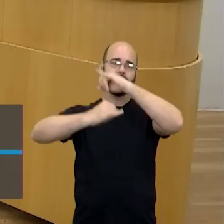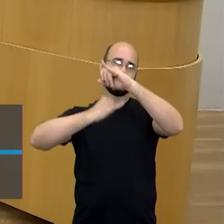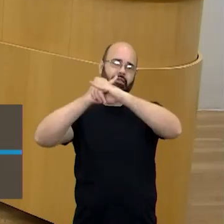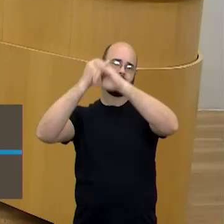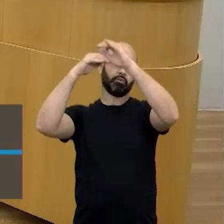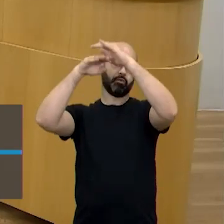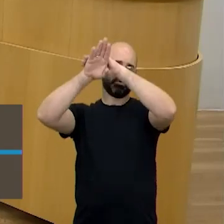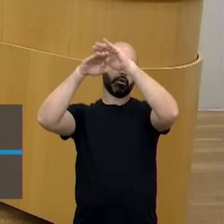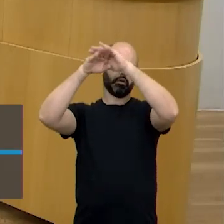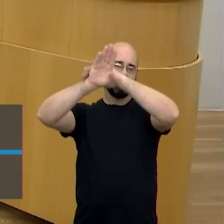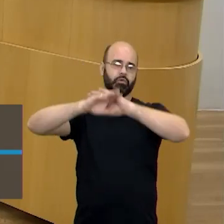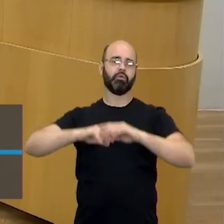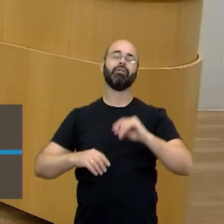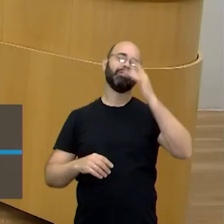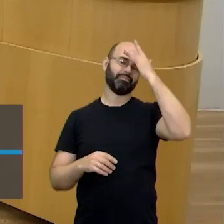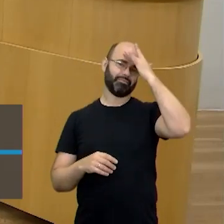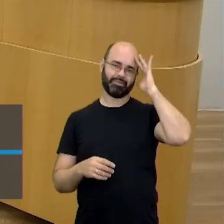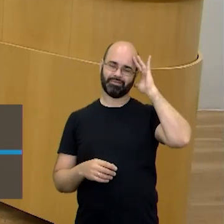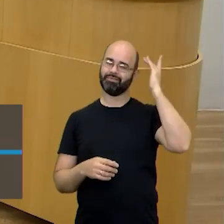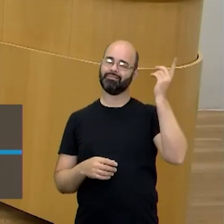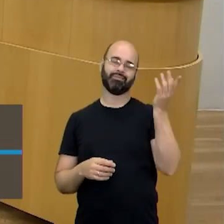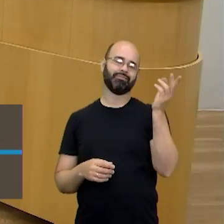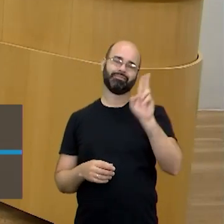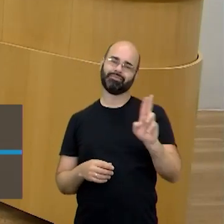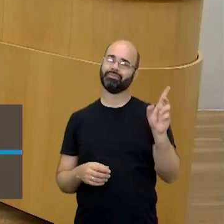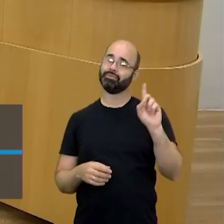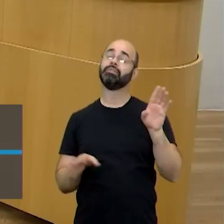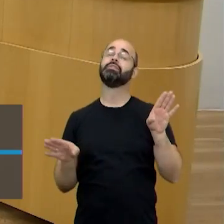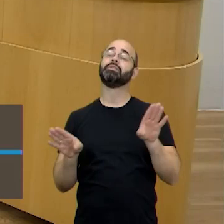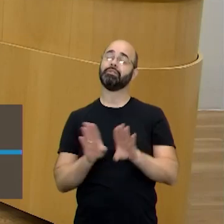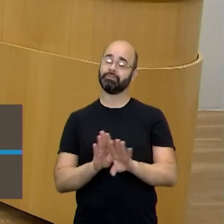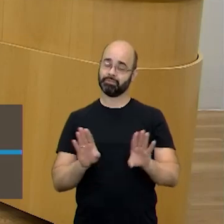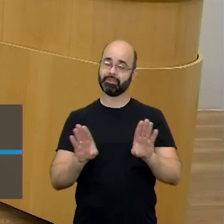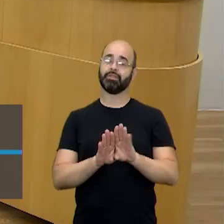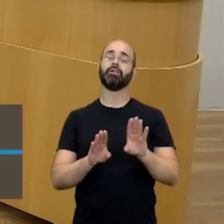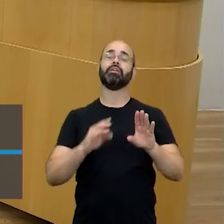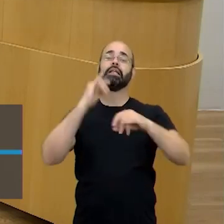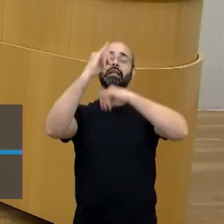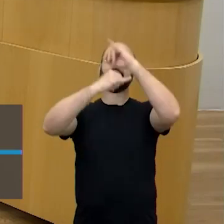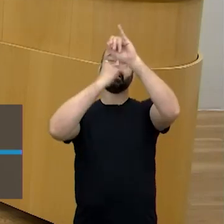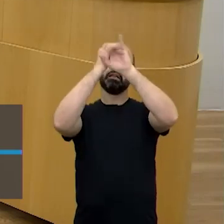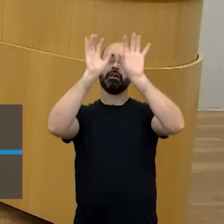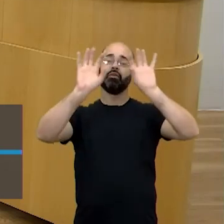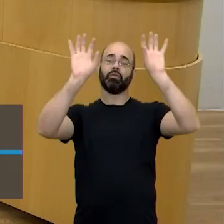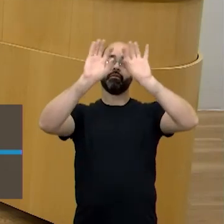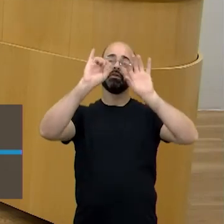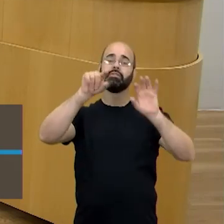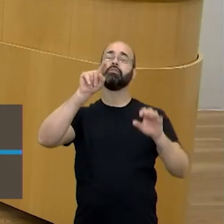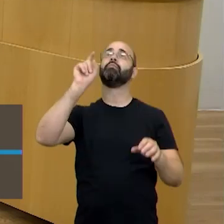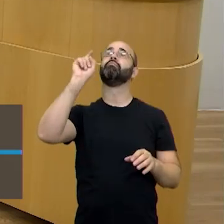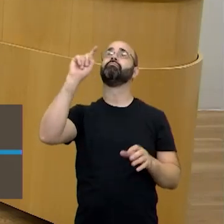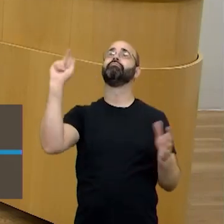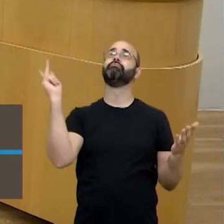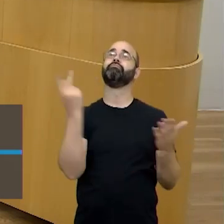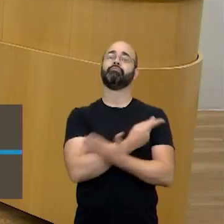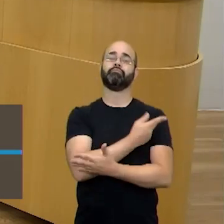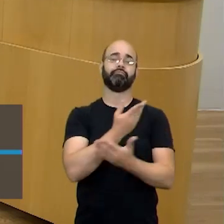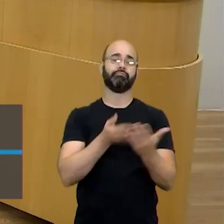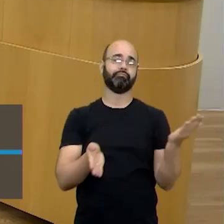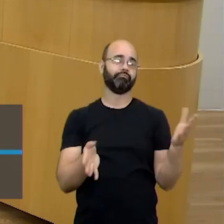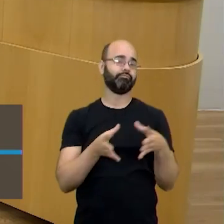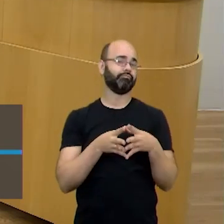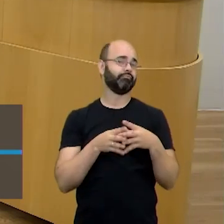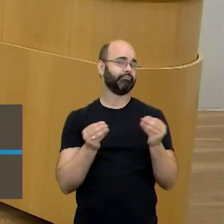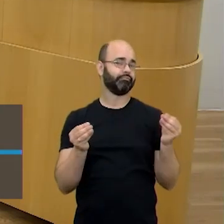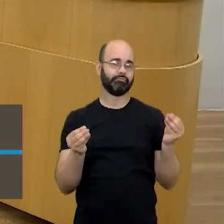usa a nuvem, né? Tem muita gente que não usa a nuvem, e mesmo a nuvem, de repente, se você der um comando errado ali e apagar, meu amigo, em questão de